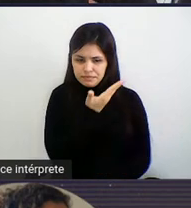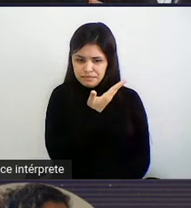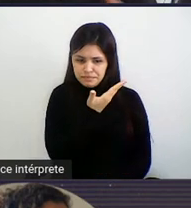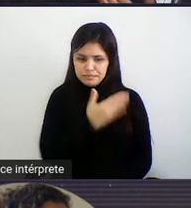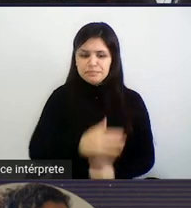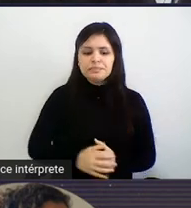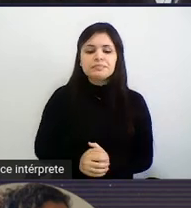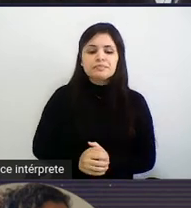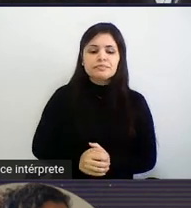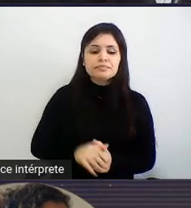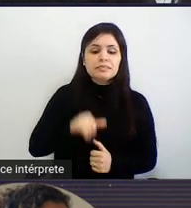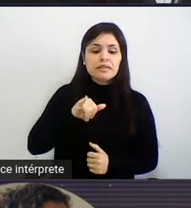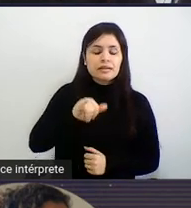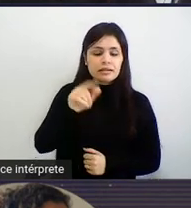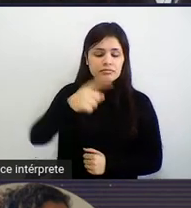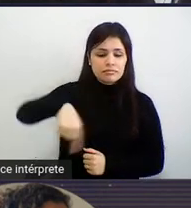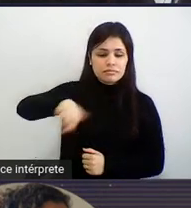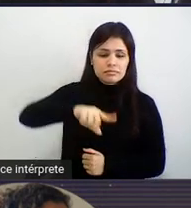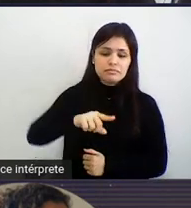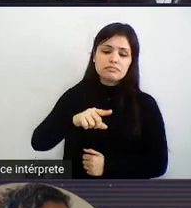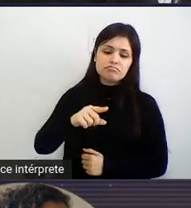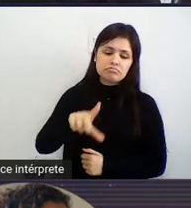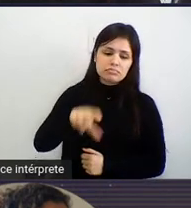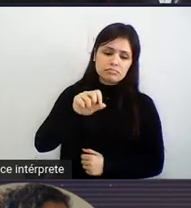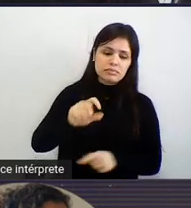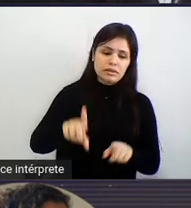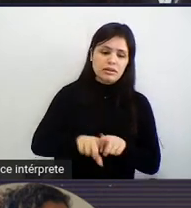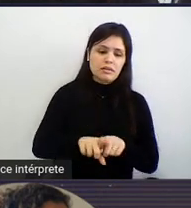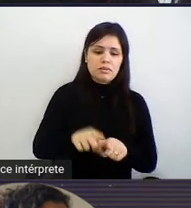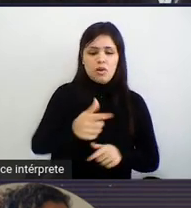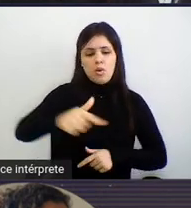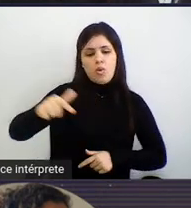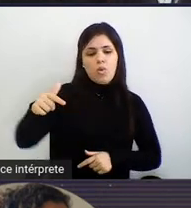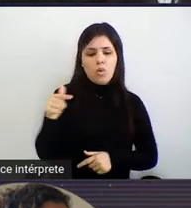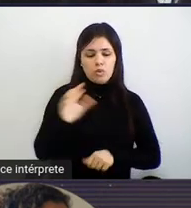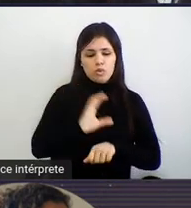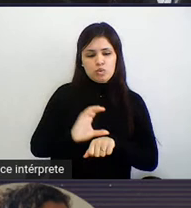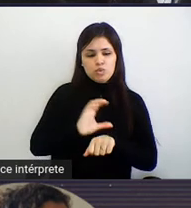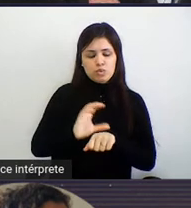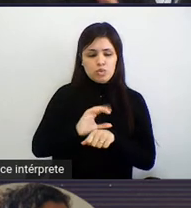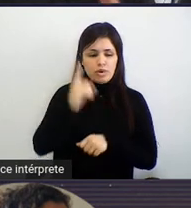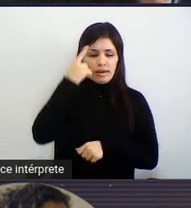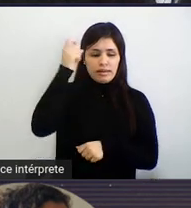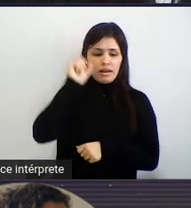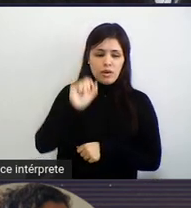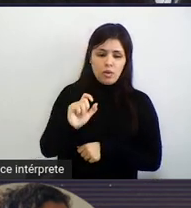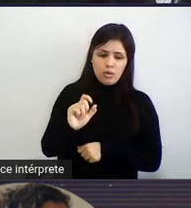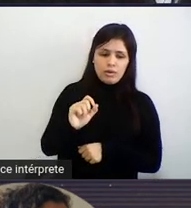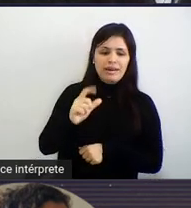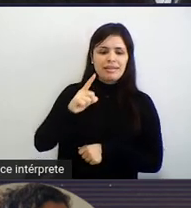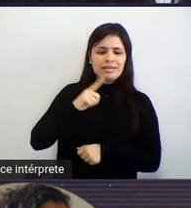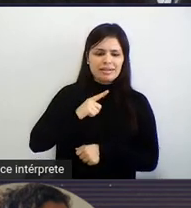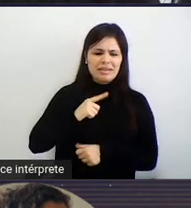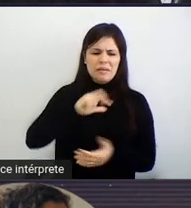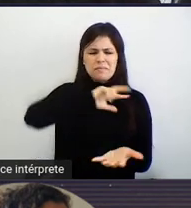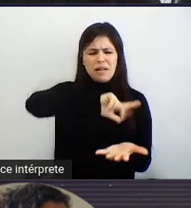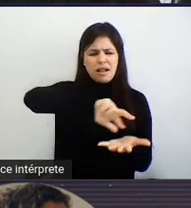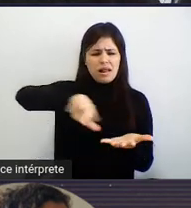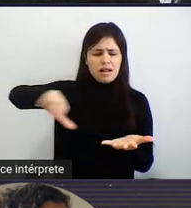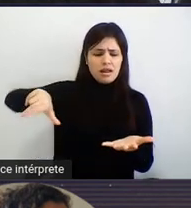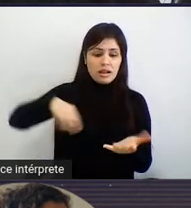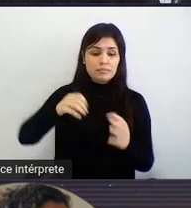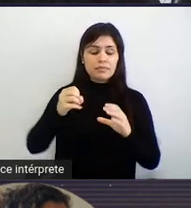se vocês acharem interessante, posso compartilhar também outros cursos. Mas a ideia é que hoje em dia tem uma explosão de conteúdos online.